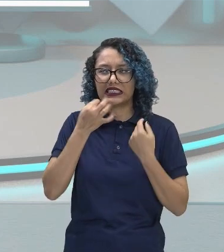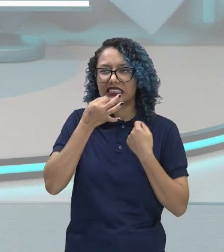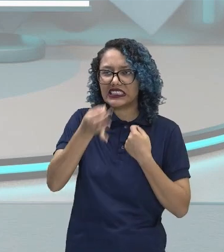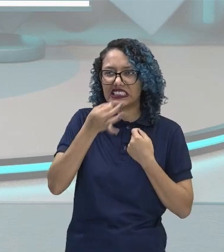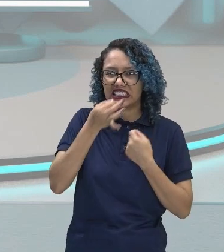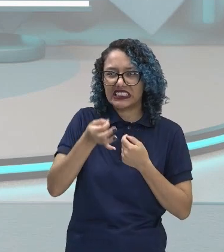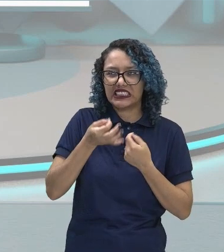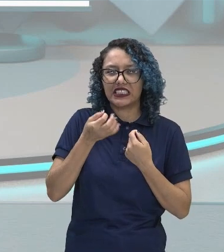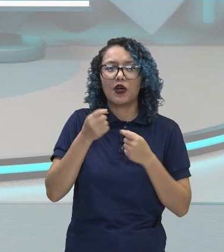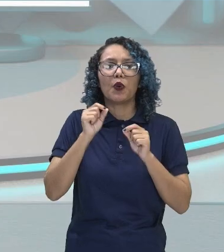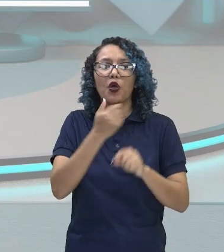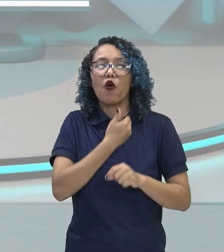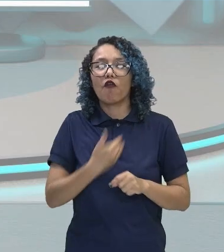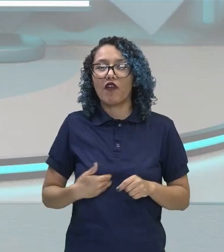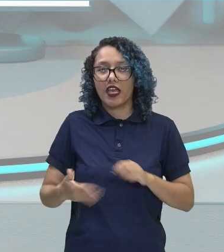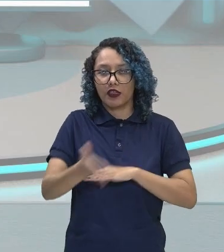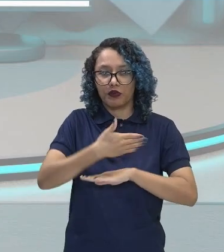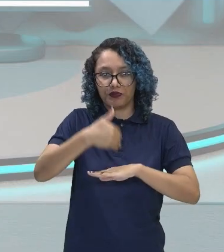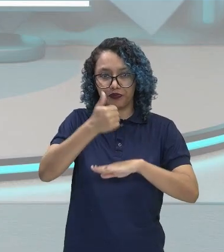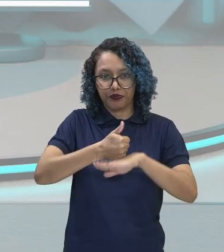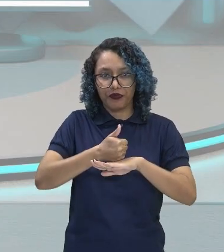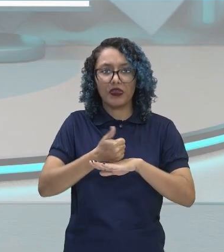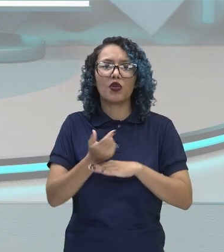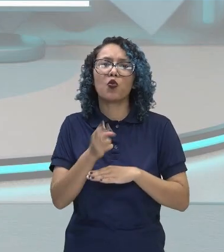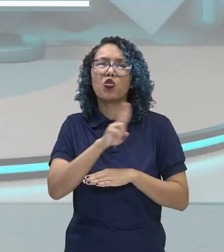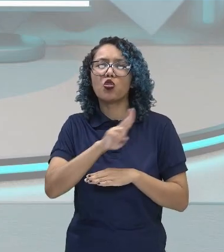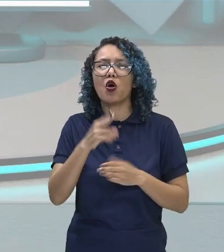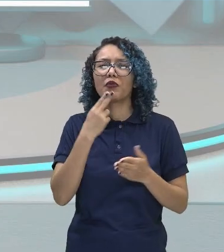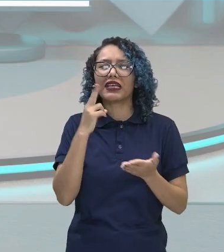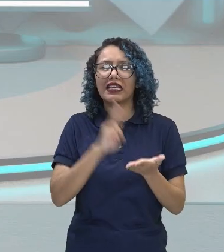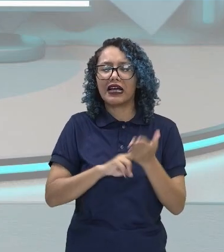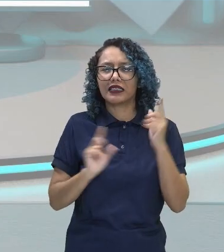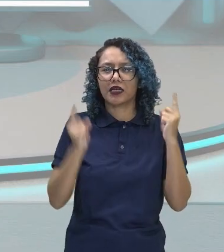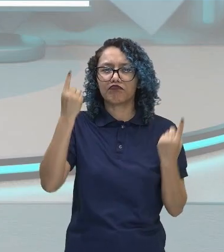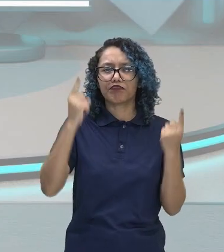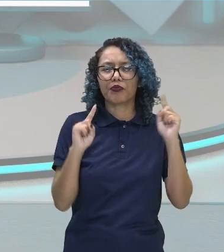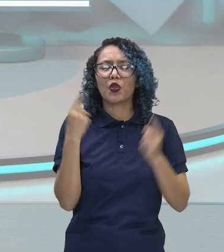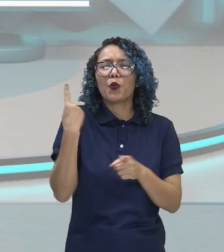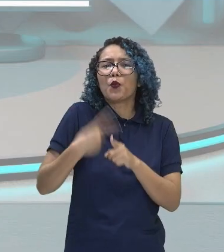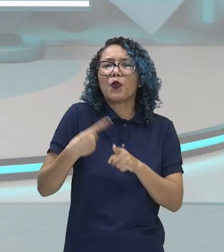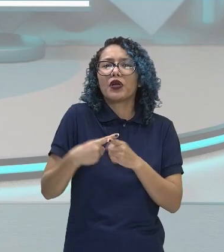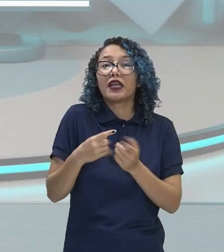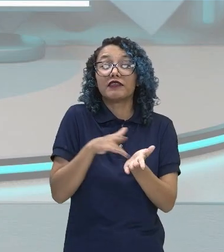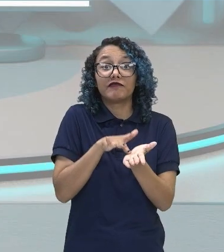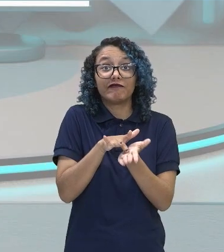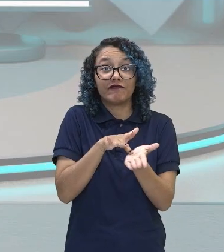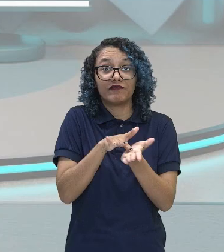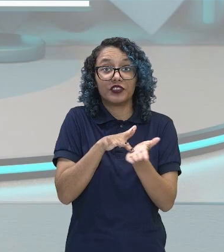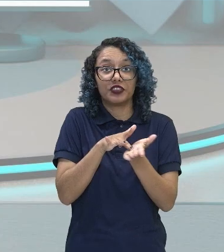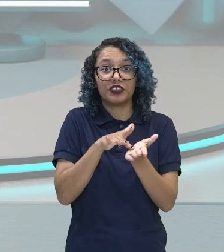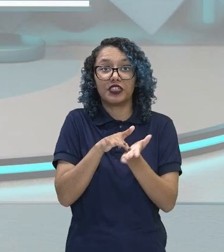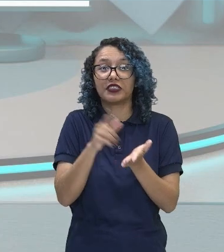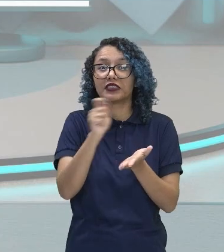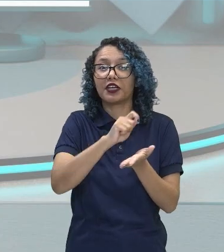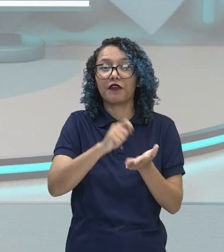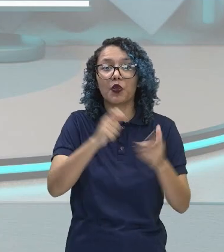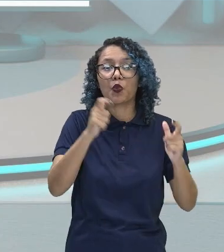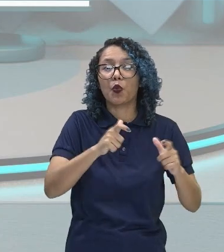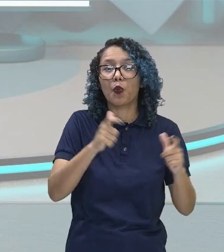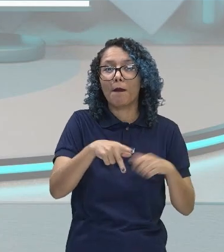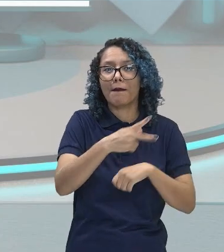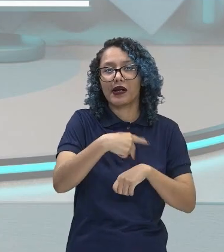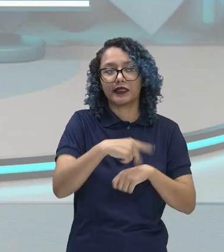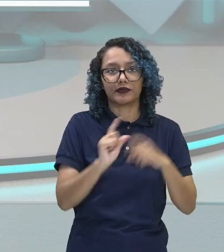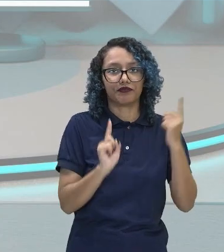aí, essas cartas chamam-se cartas chilenas porque eles fingiam que estavam escrevendo lá do